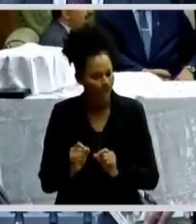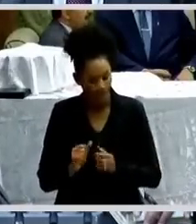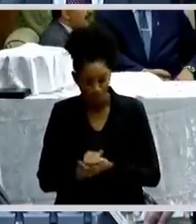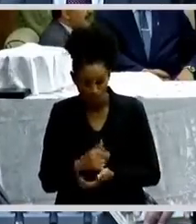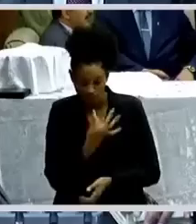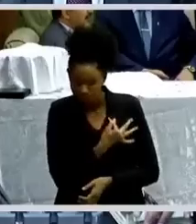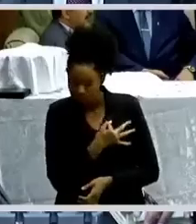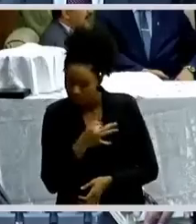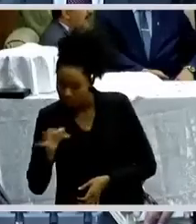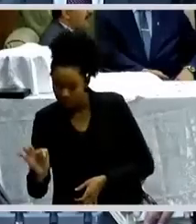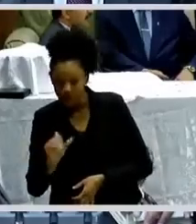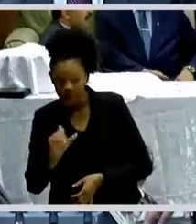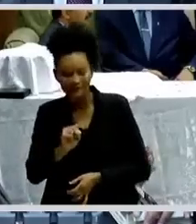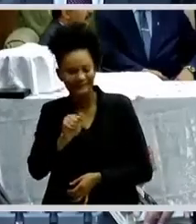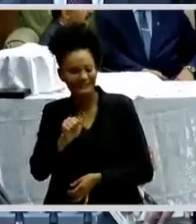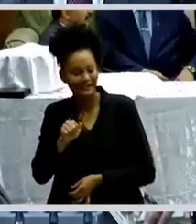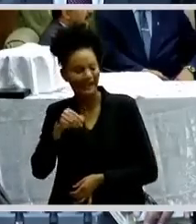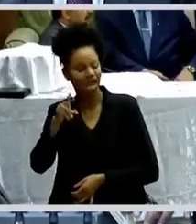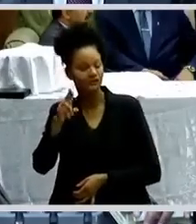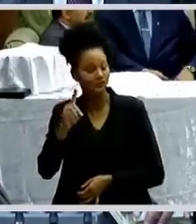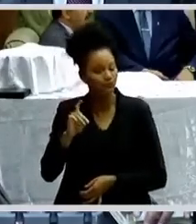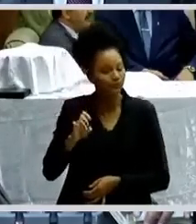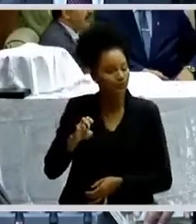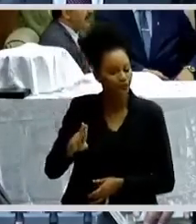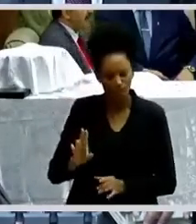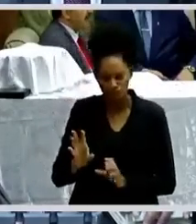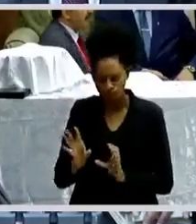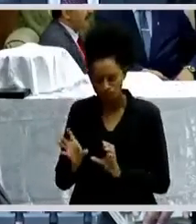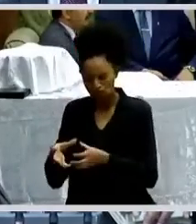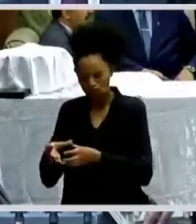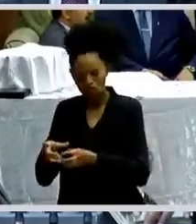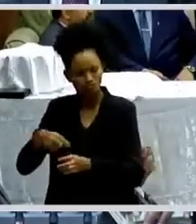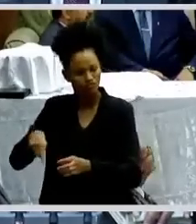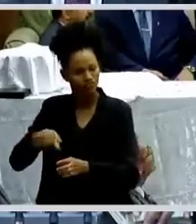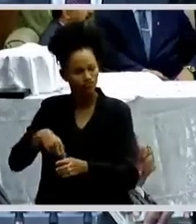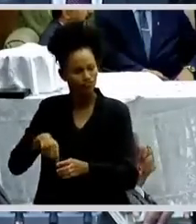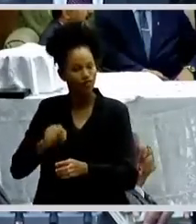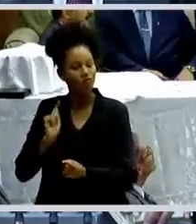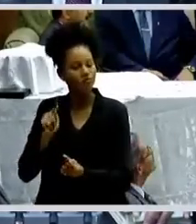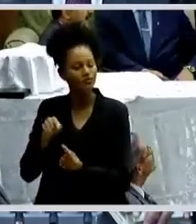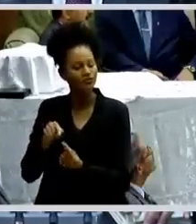Fariseus, saduceus, se uniram por um objetivo comum: